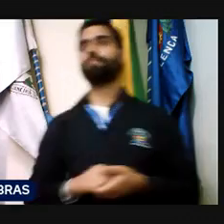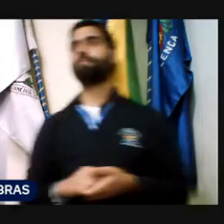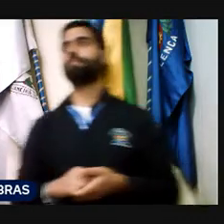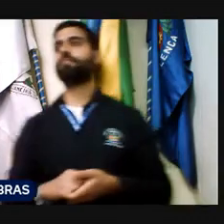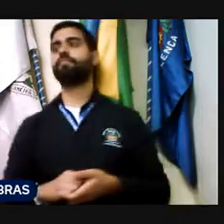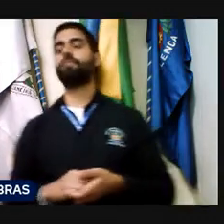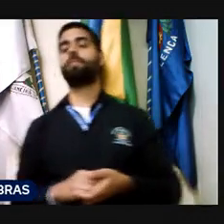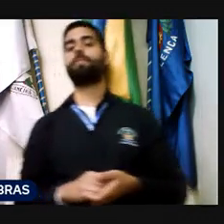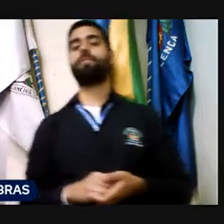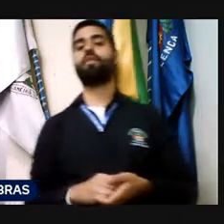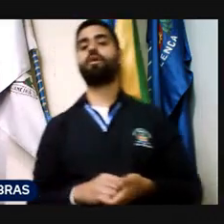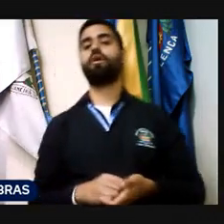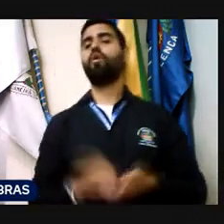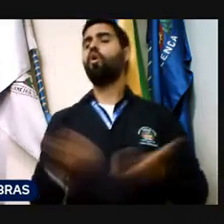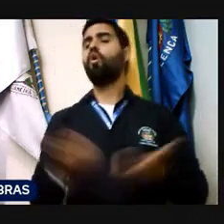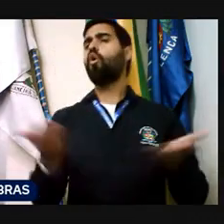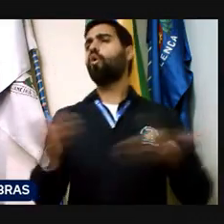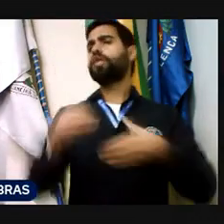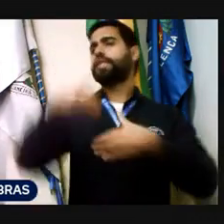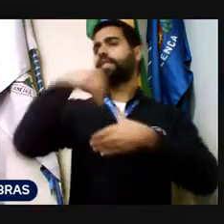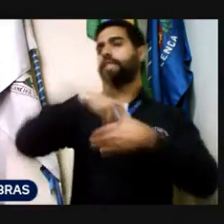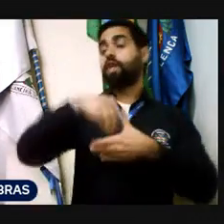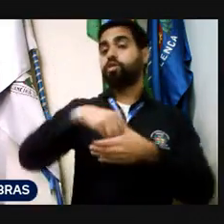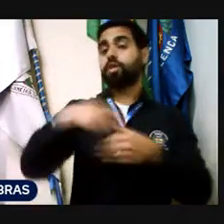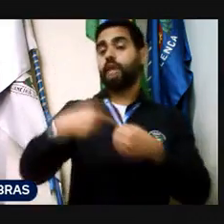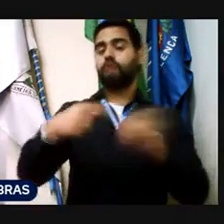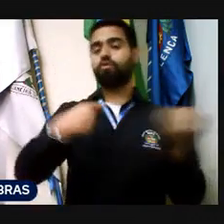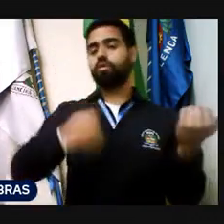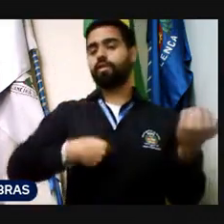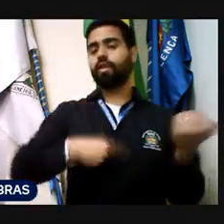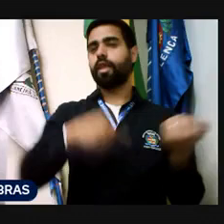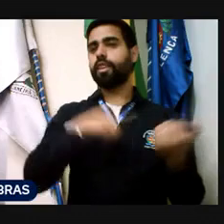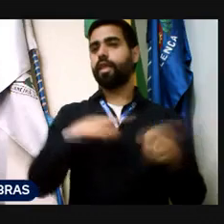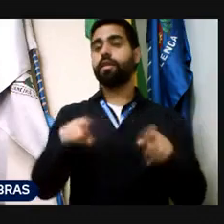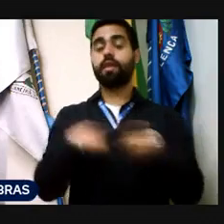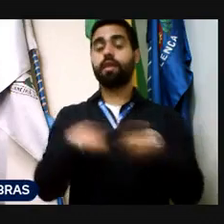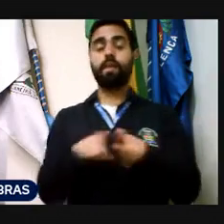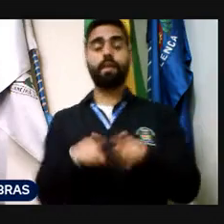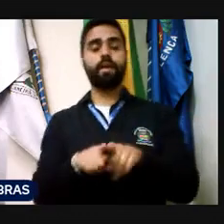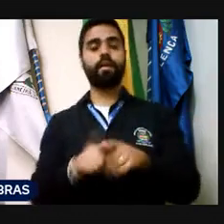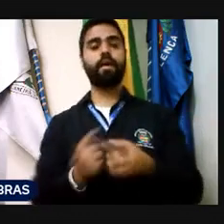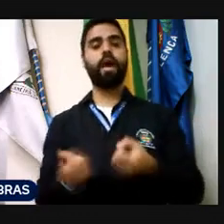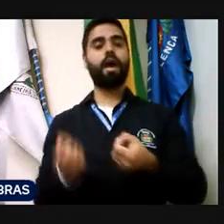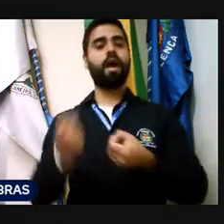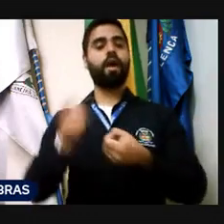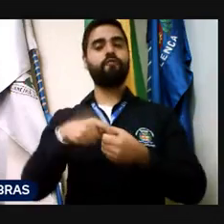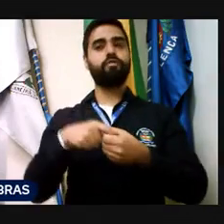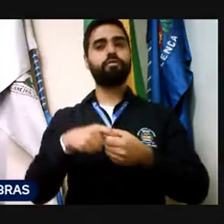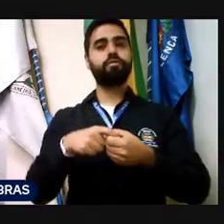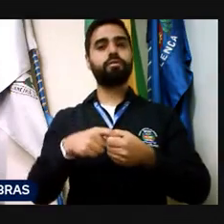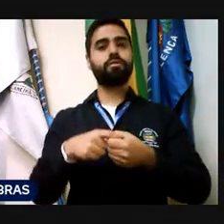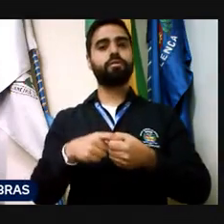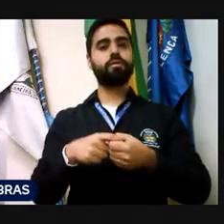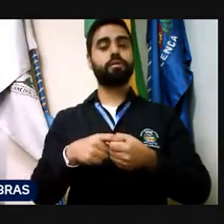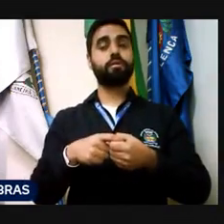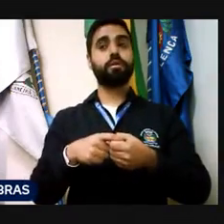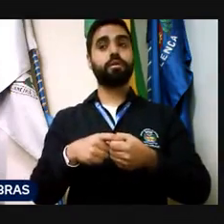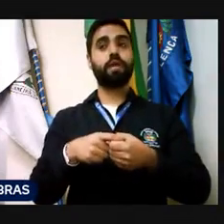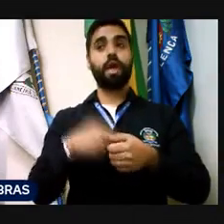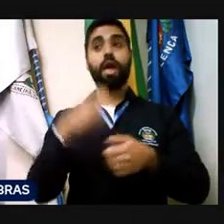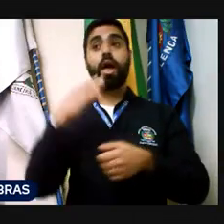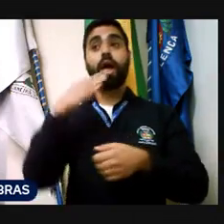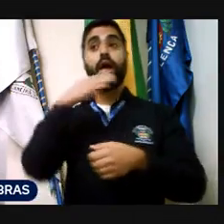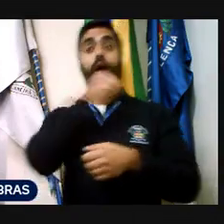Hoje, dentro do distrito, nós temos aí a retomada em grau até bastante elevado